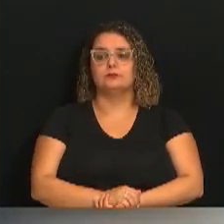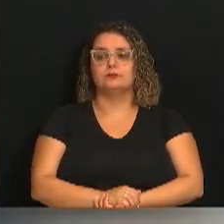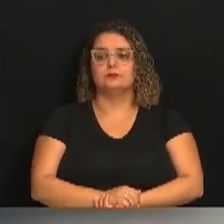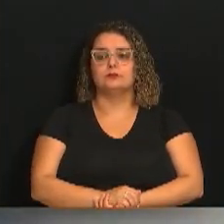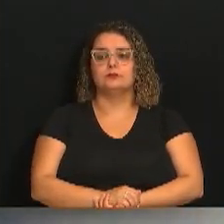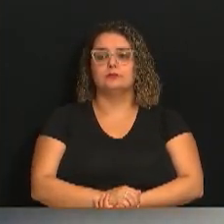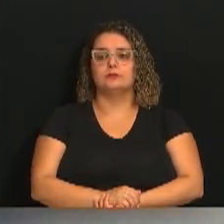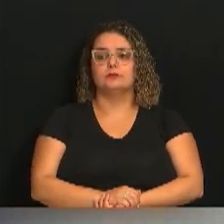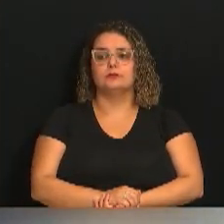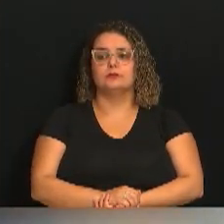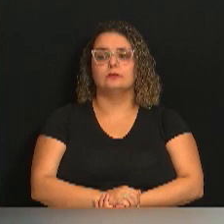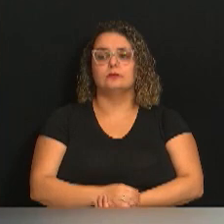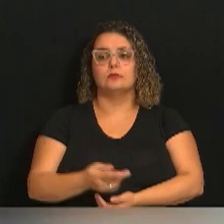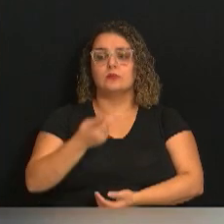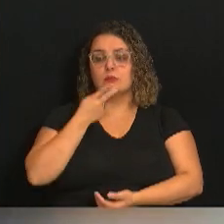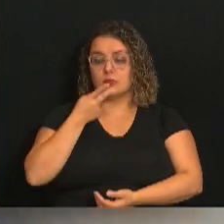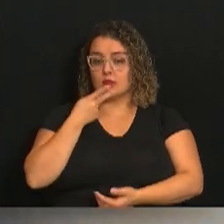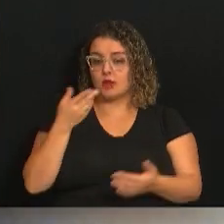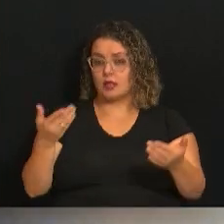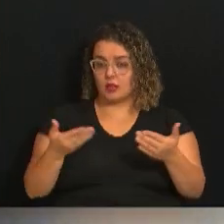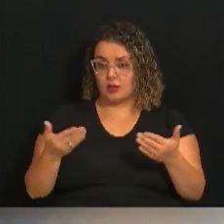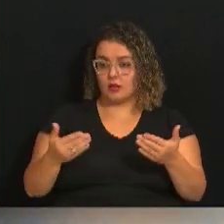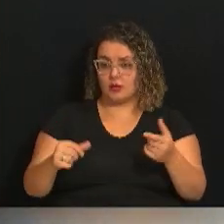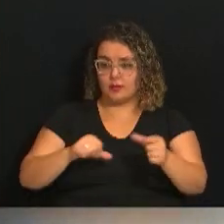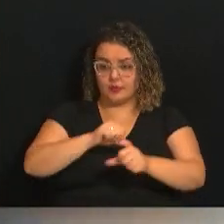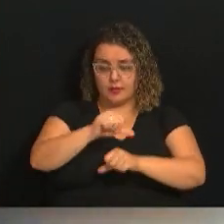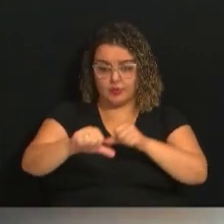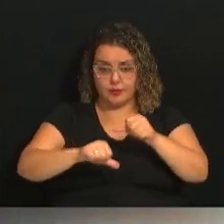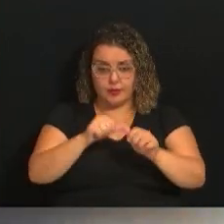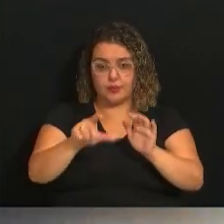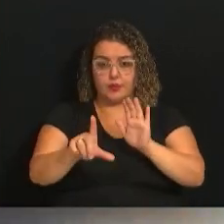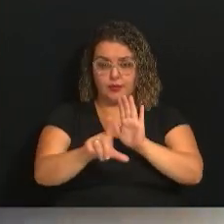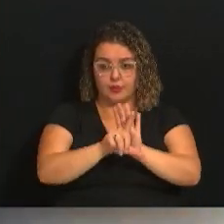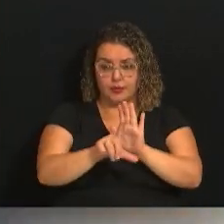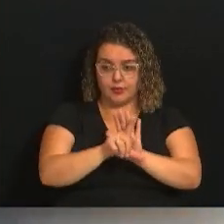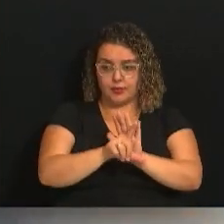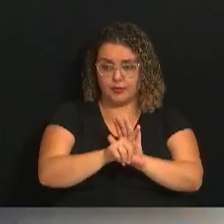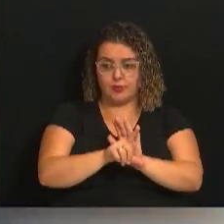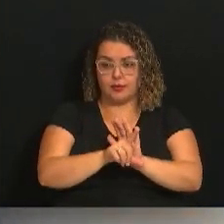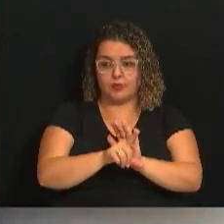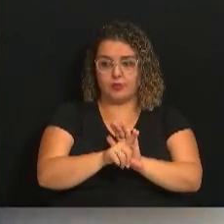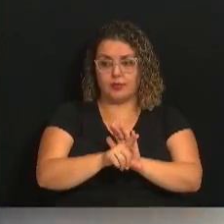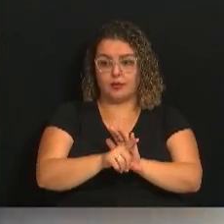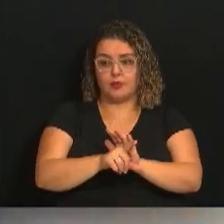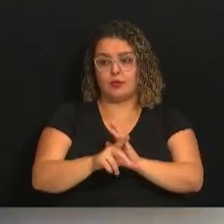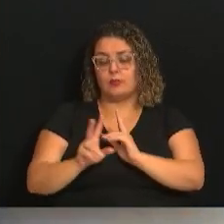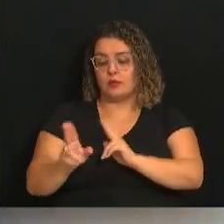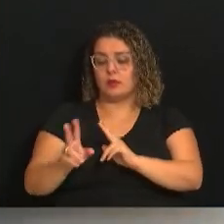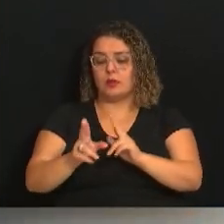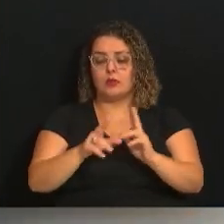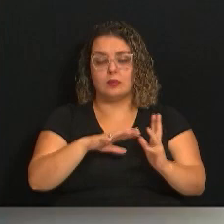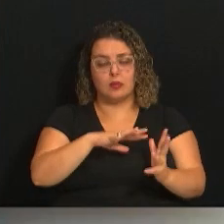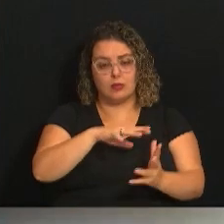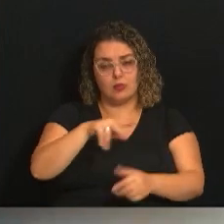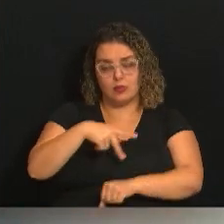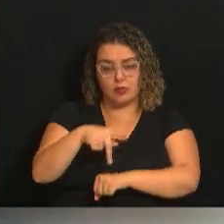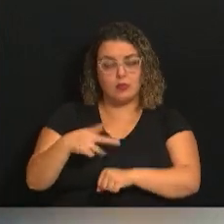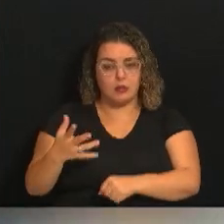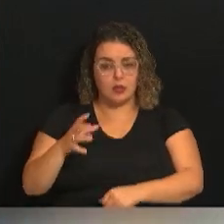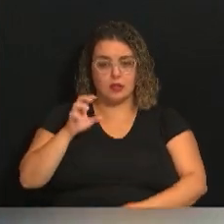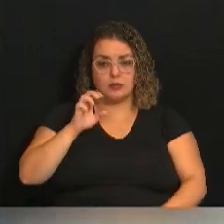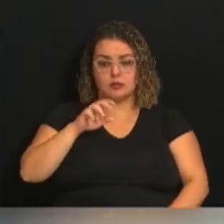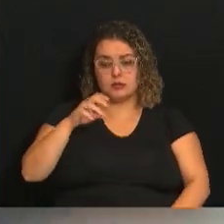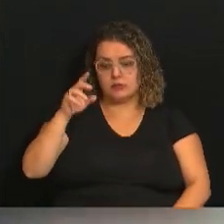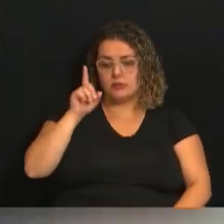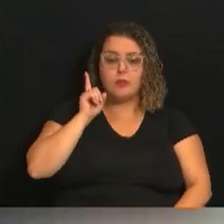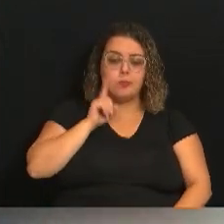É que agora nós estamos atualizando a nossa legislação, como temos em alguns países, Estados Unidos, alguns países da Europa, que